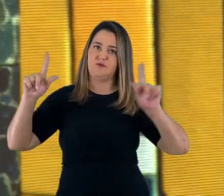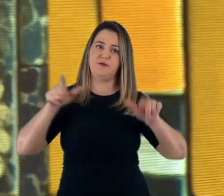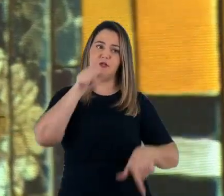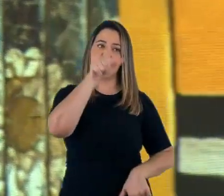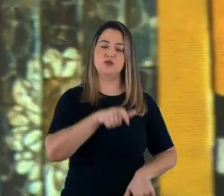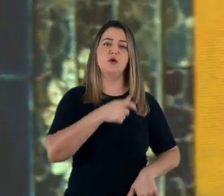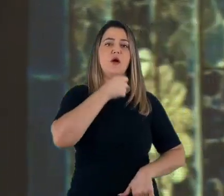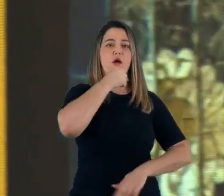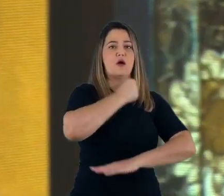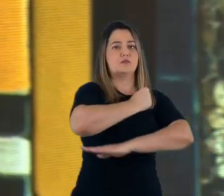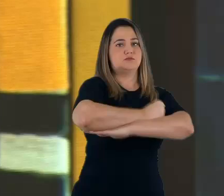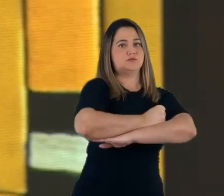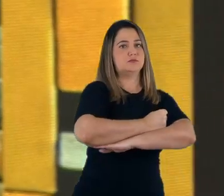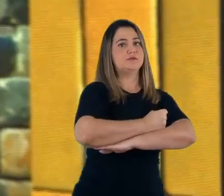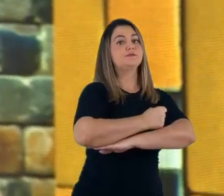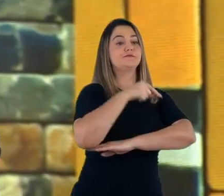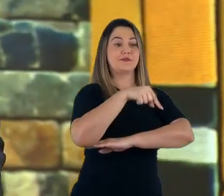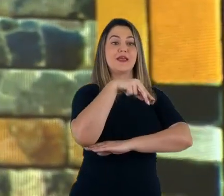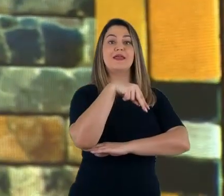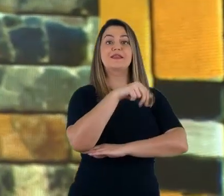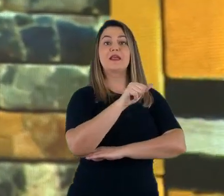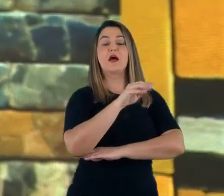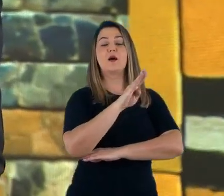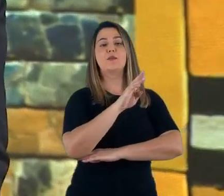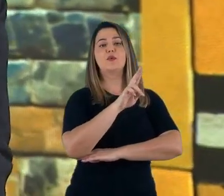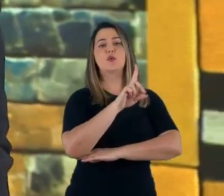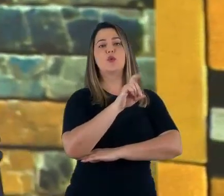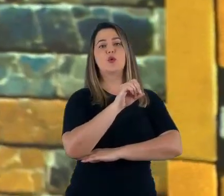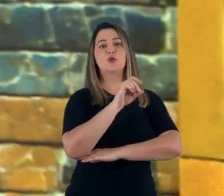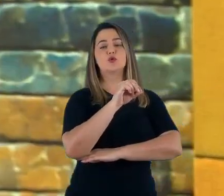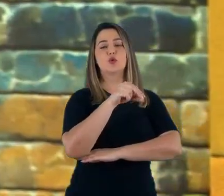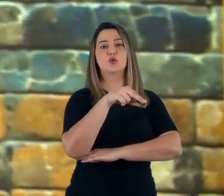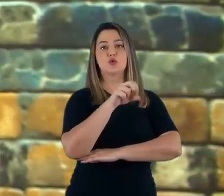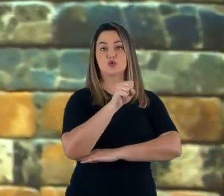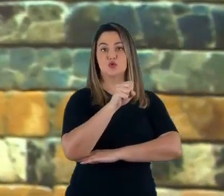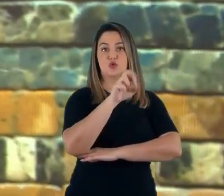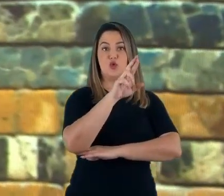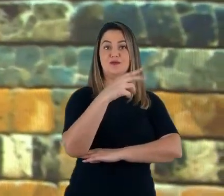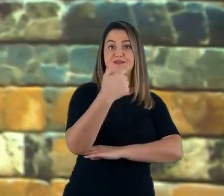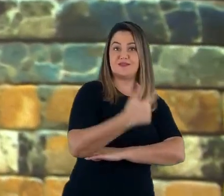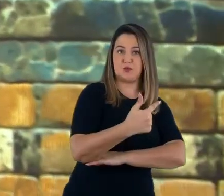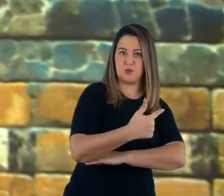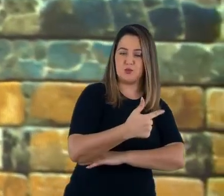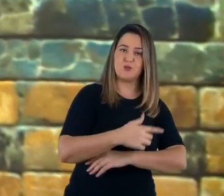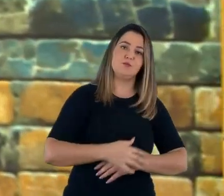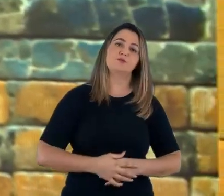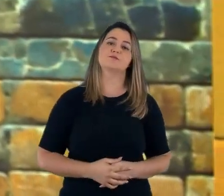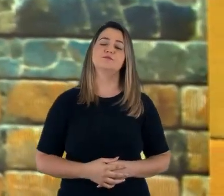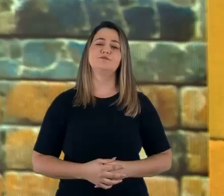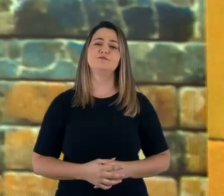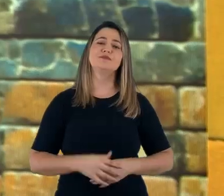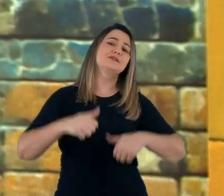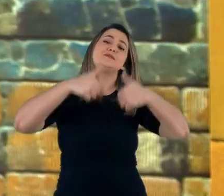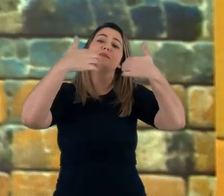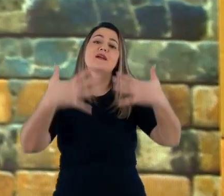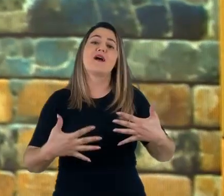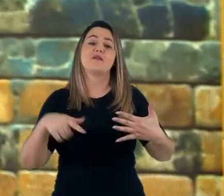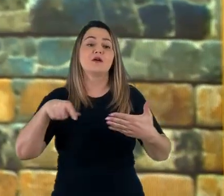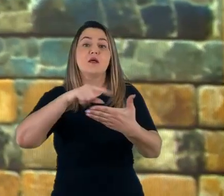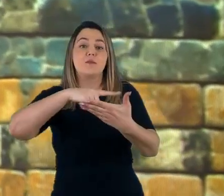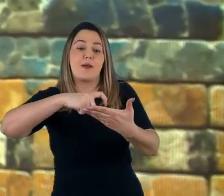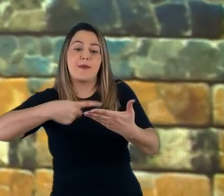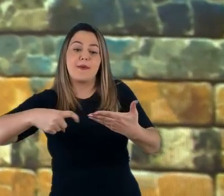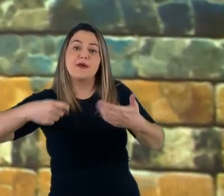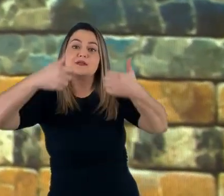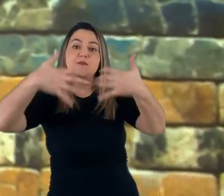pedra era uma peça de propaganda babilônica e colocava o rei como uma espécie de rei salvador,